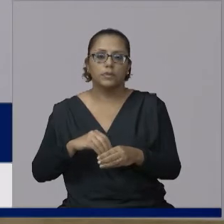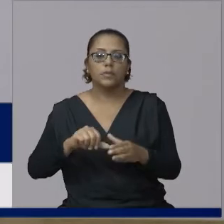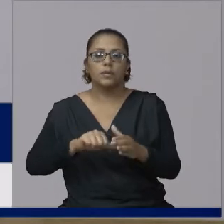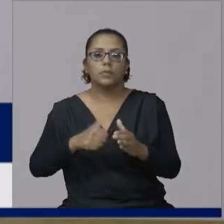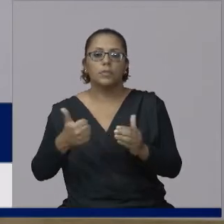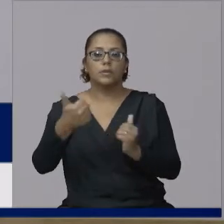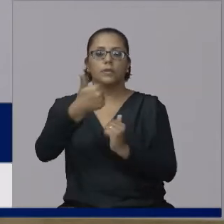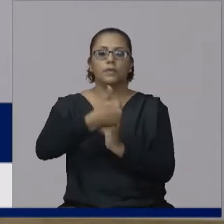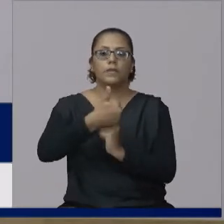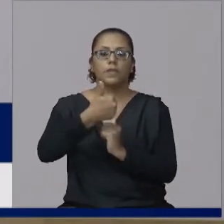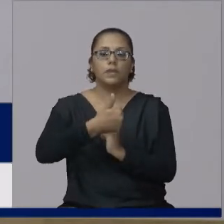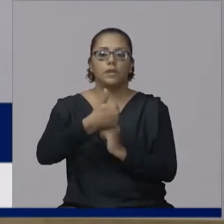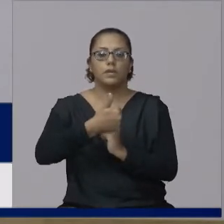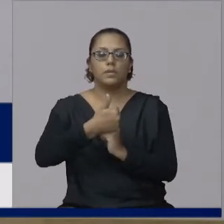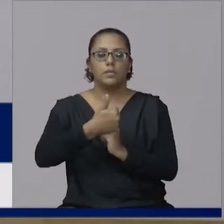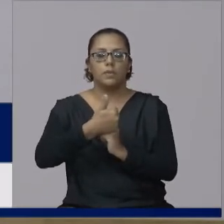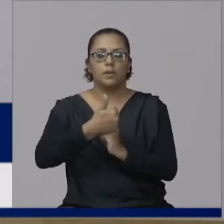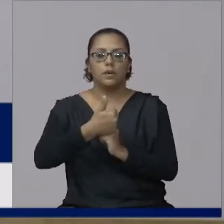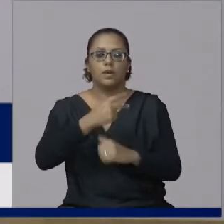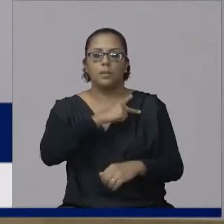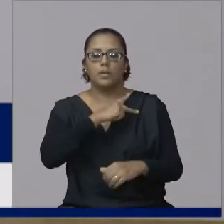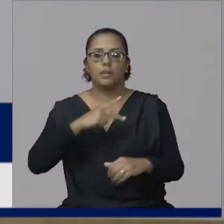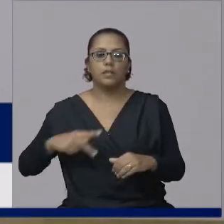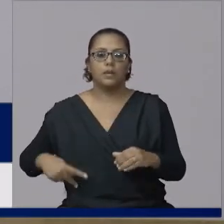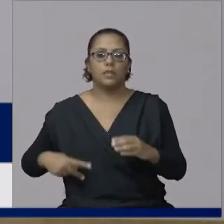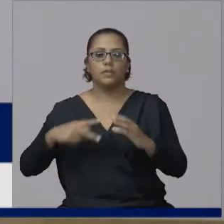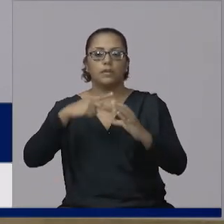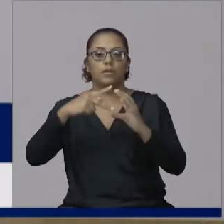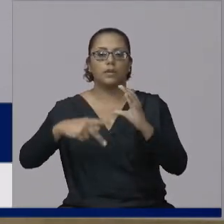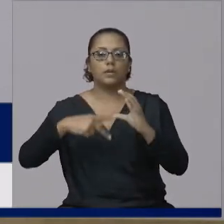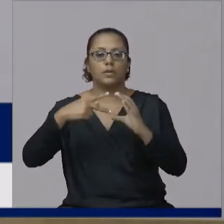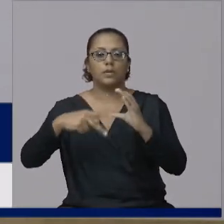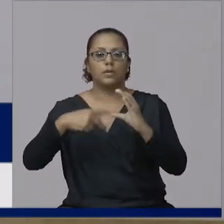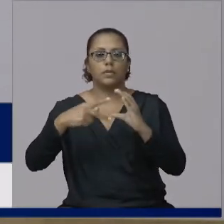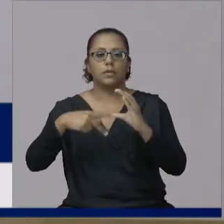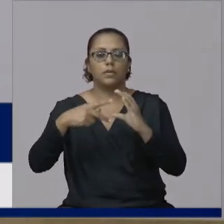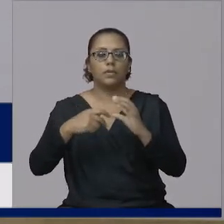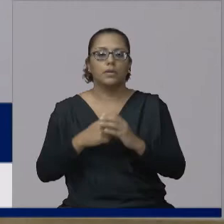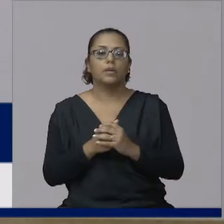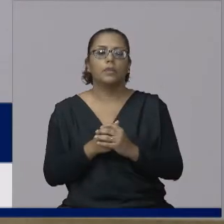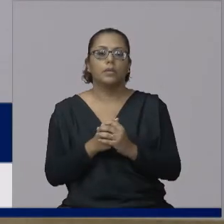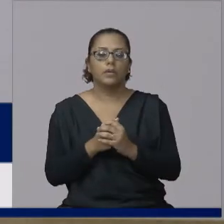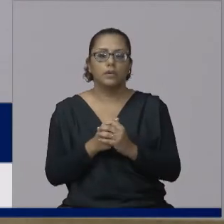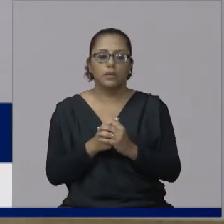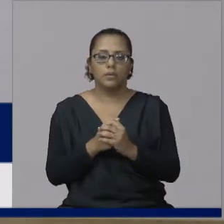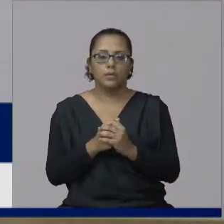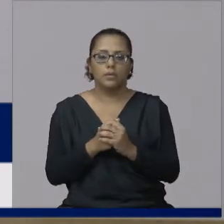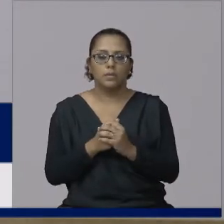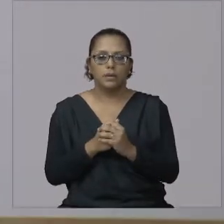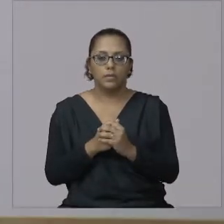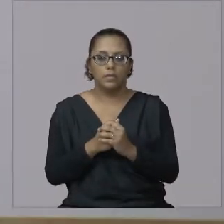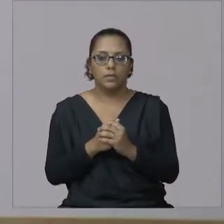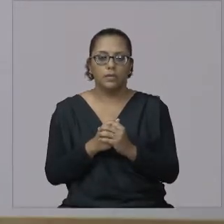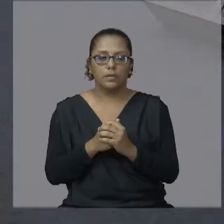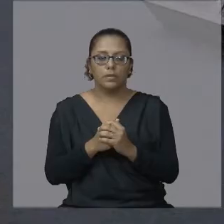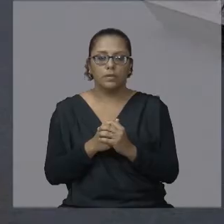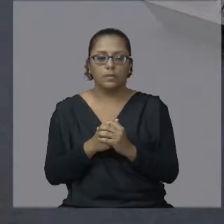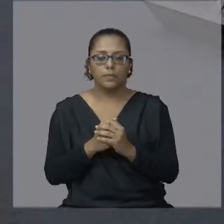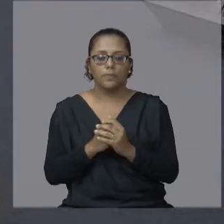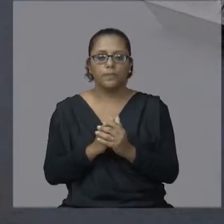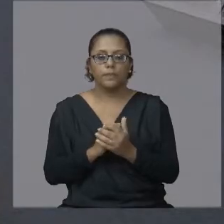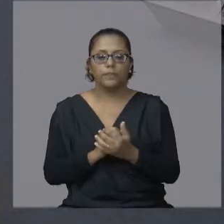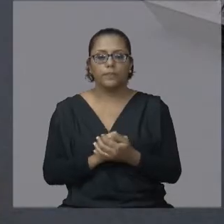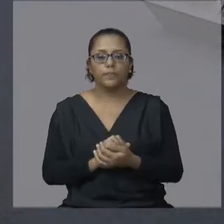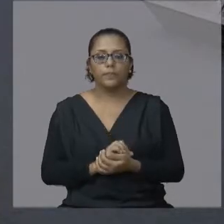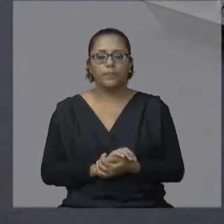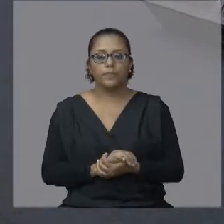senhores vereadores que registrem suas candidaturas referente ao biênio 2021-2022.